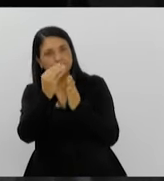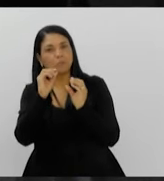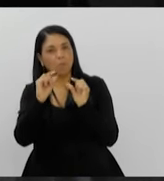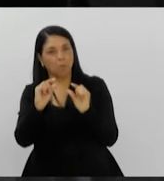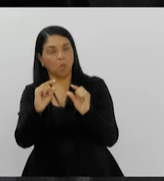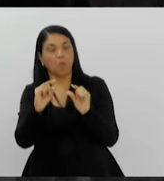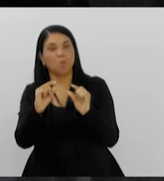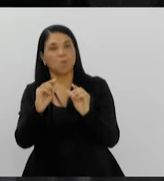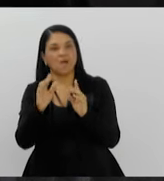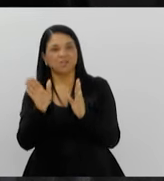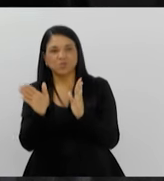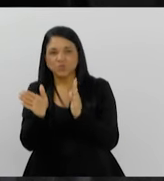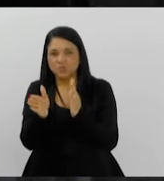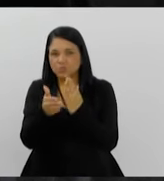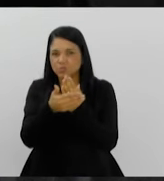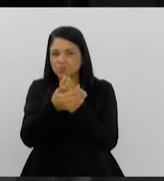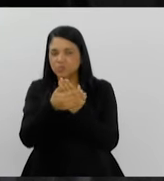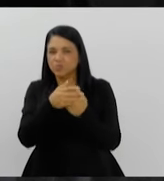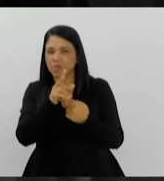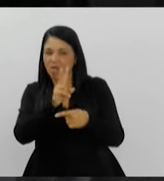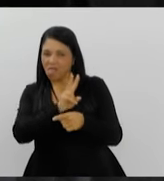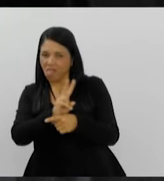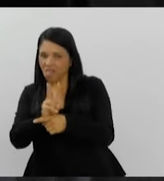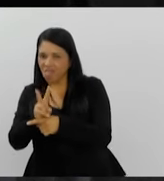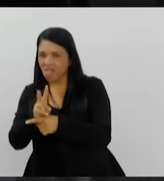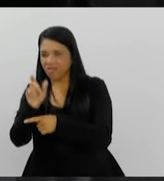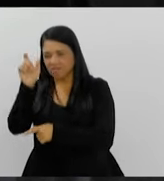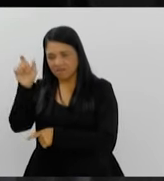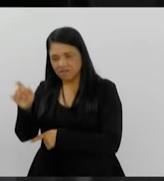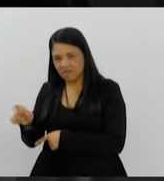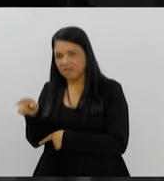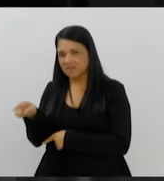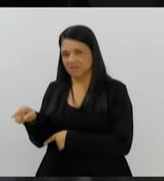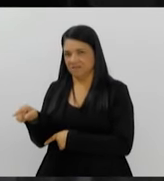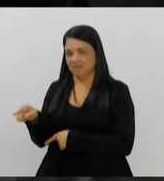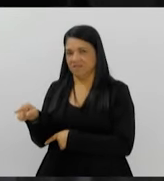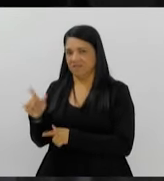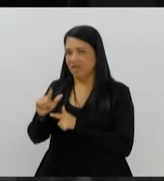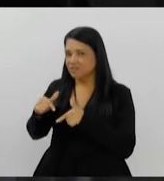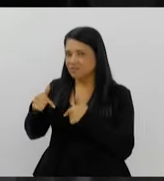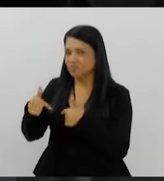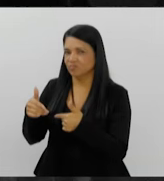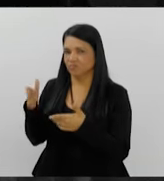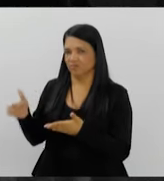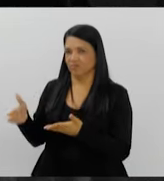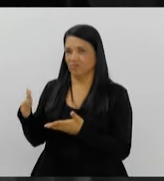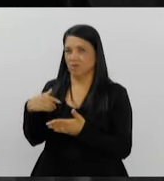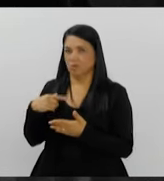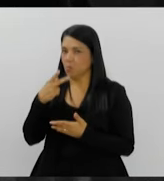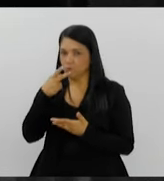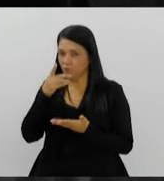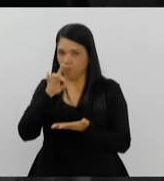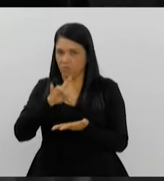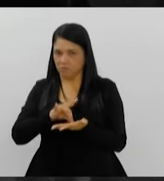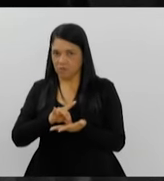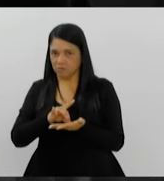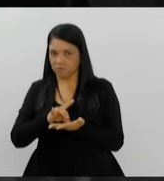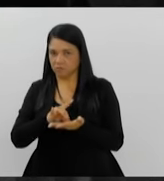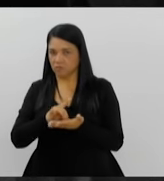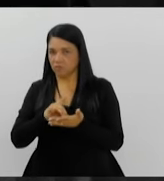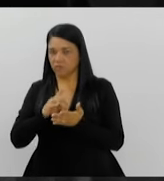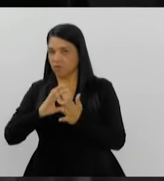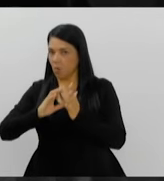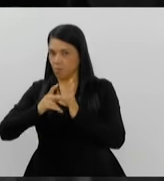dar Guarida a um canalha como esse paraas suas atitudes eu não tô também aqui afirmando deputada verô que foi o partido dos